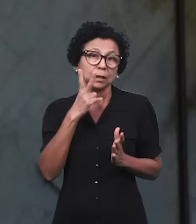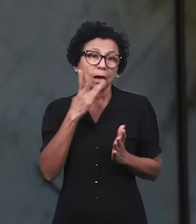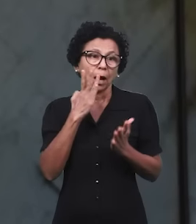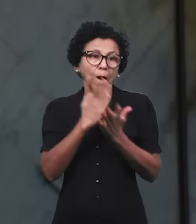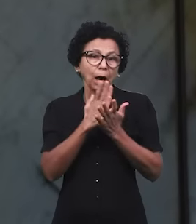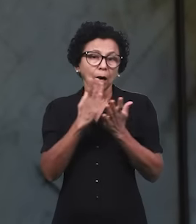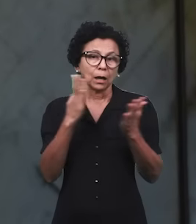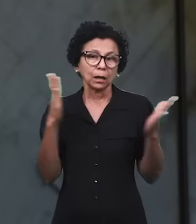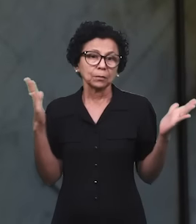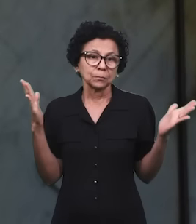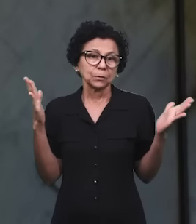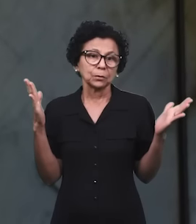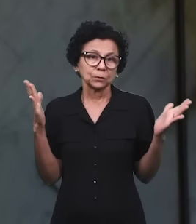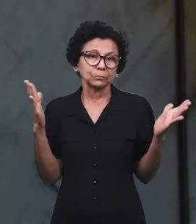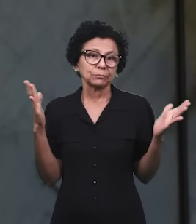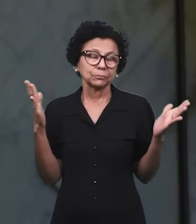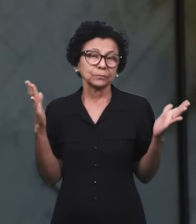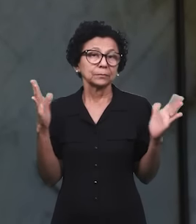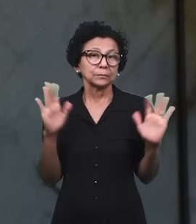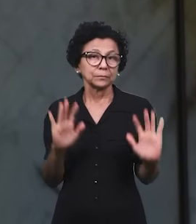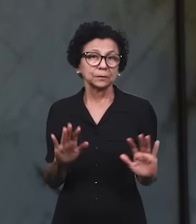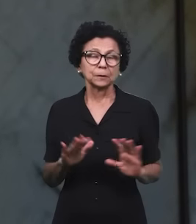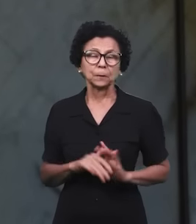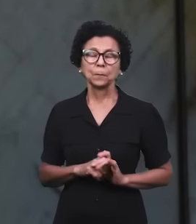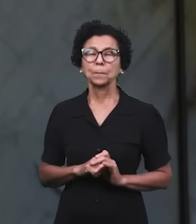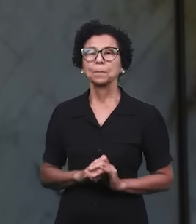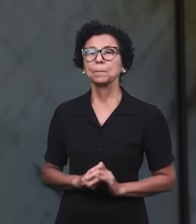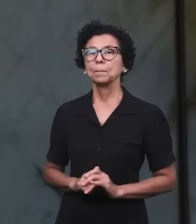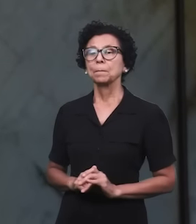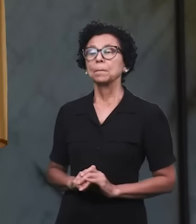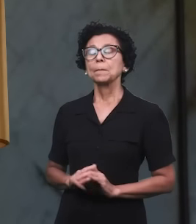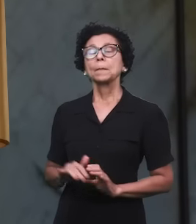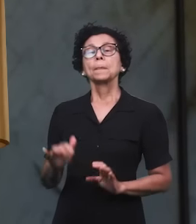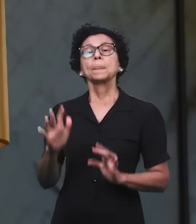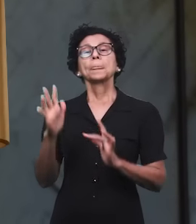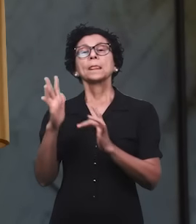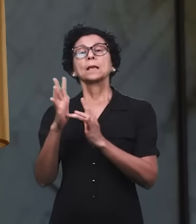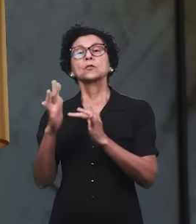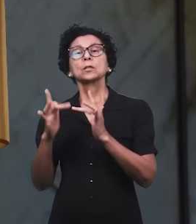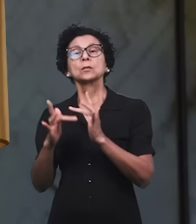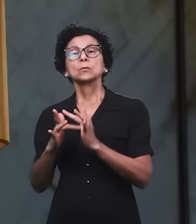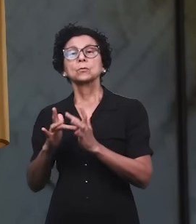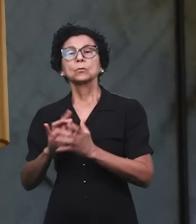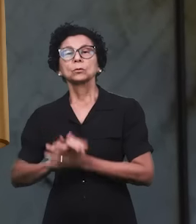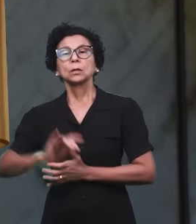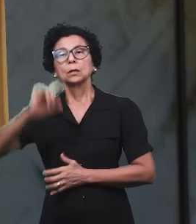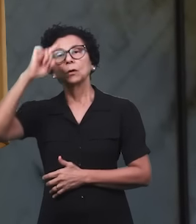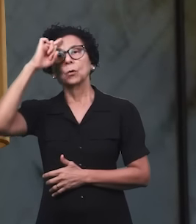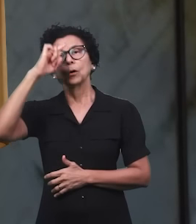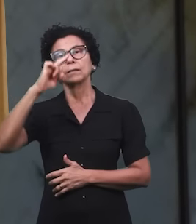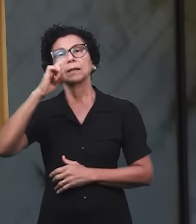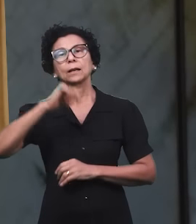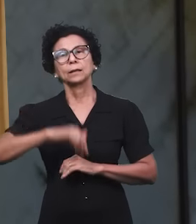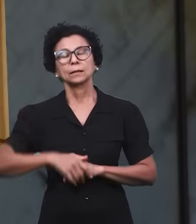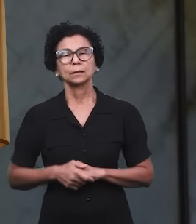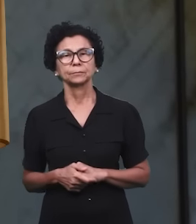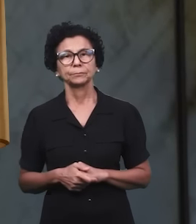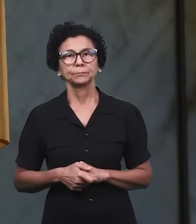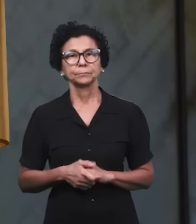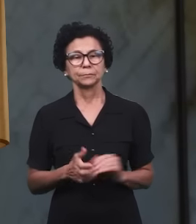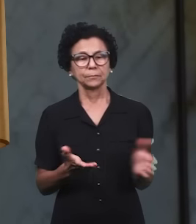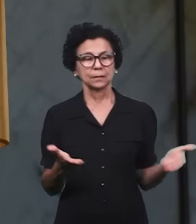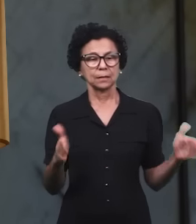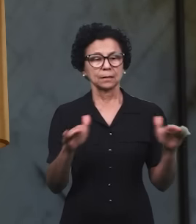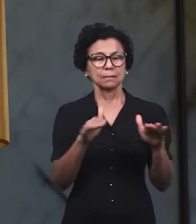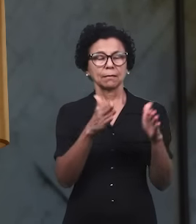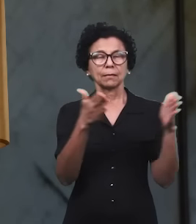vemos que o Senhor Jesus, ele manda que se enchessem aquelas talhas de água.